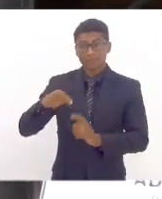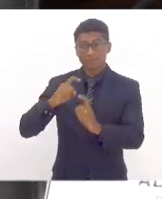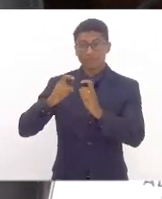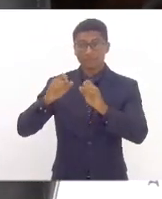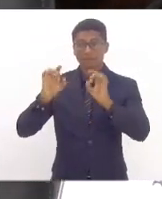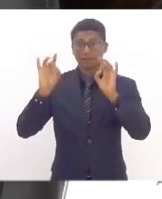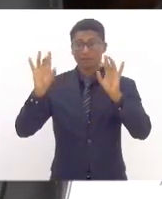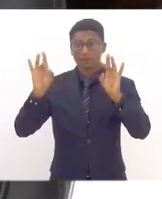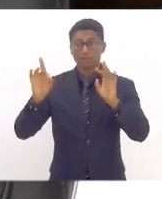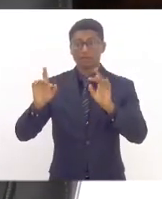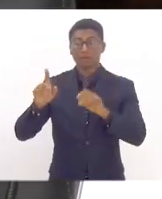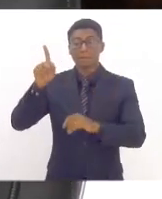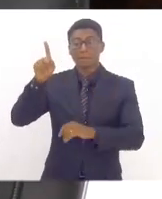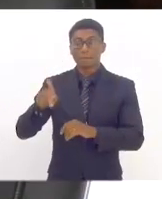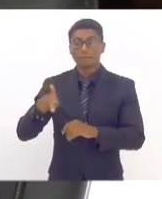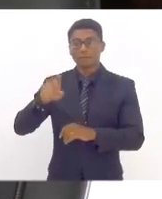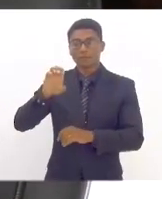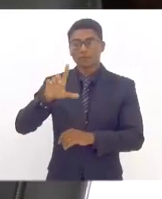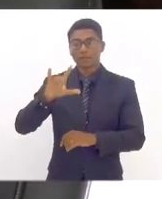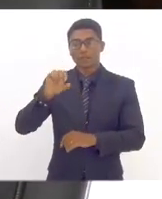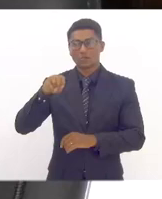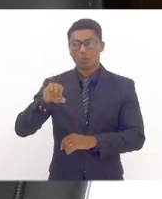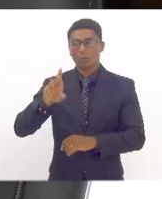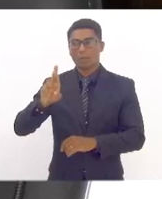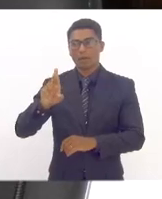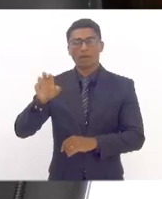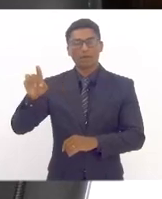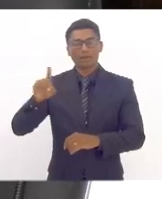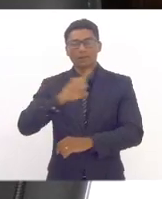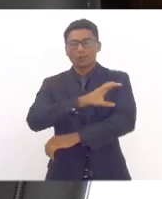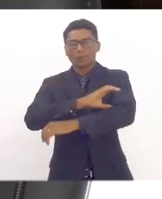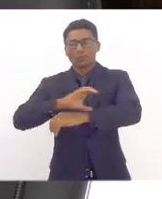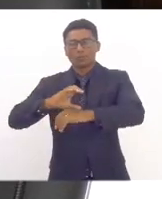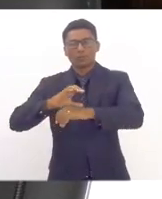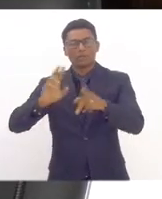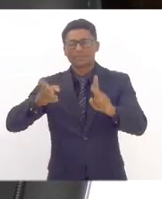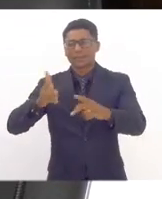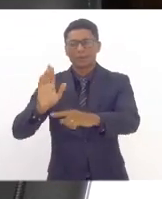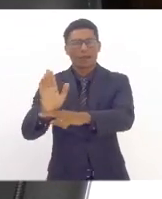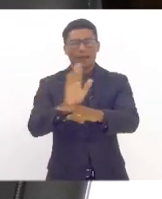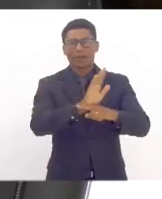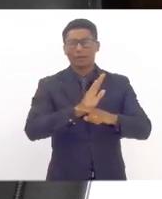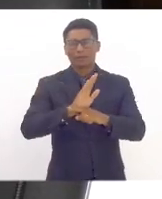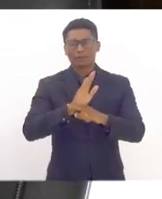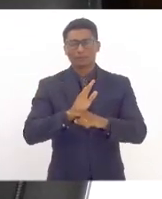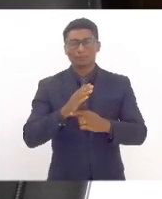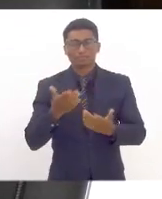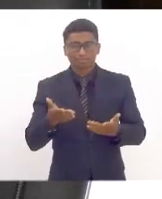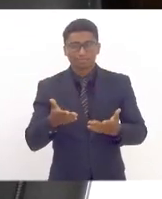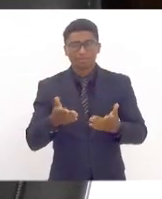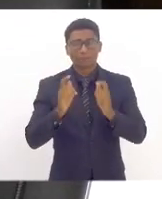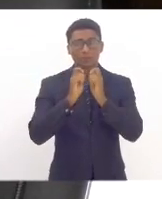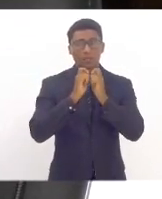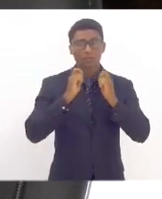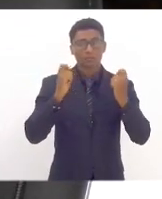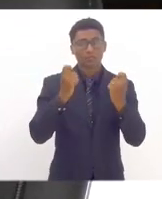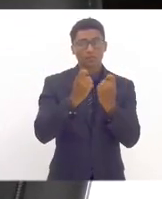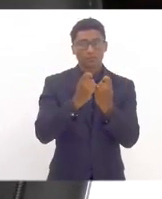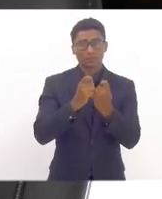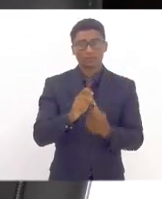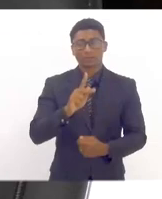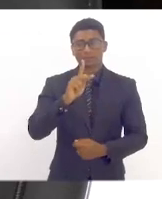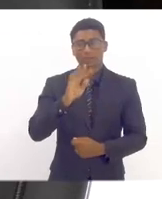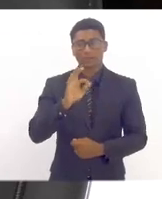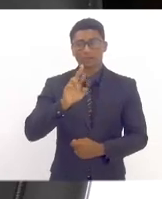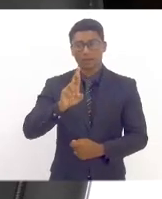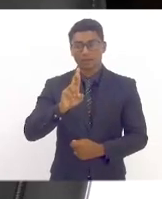Deputado Eleomar que é um grande parceiro da cultura É uma honra PTR que é associação dos produtores